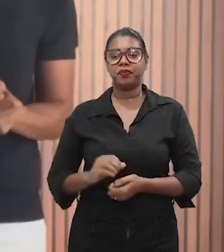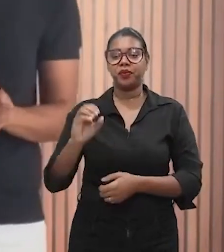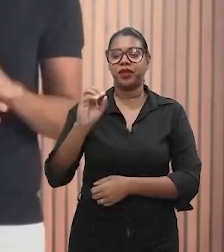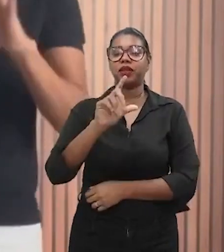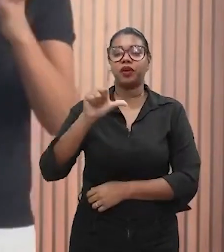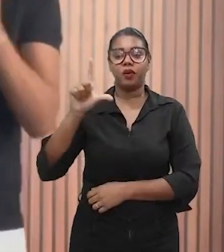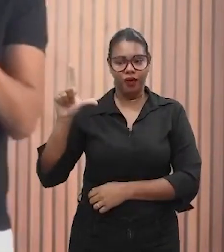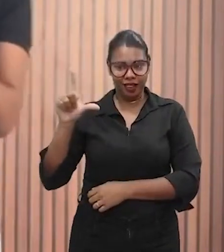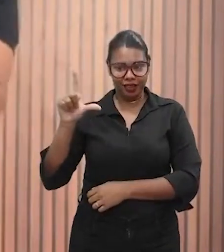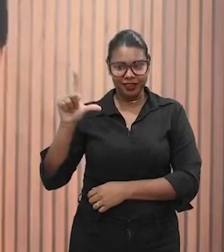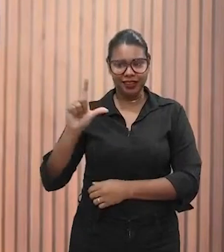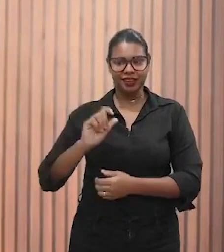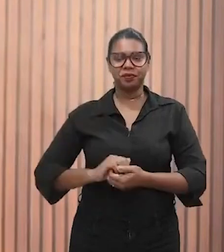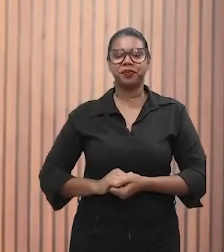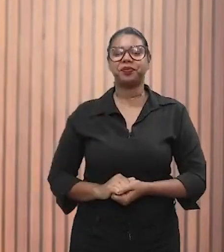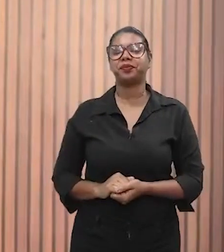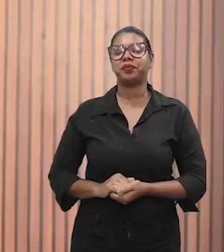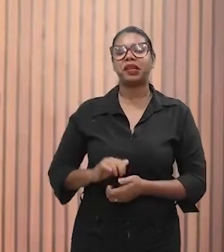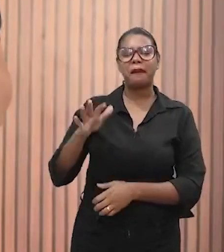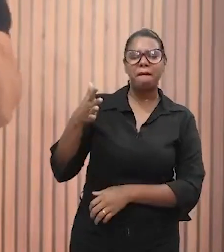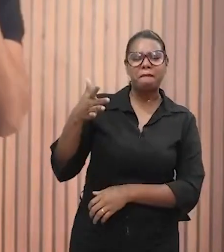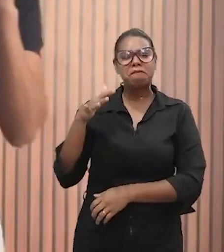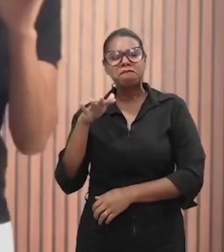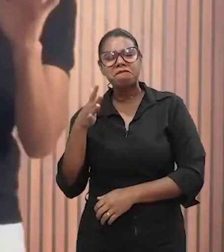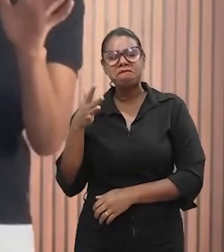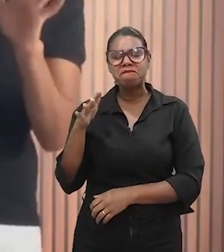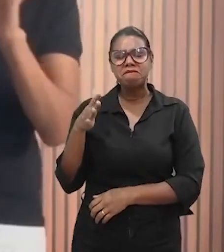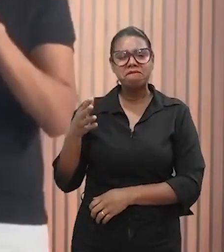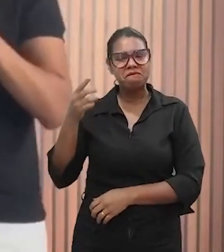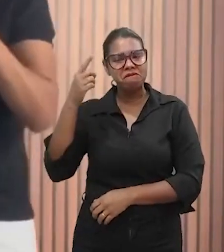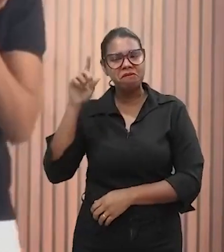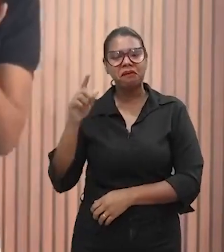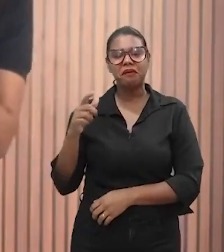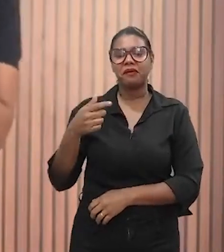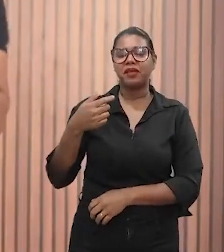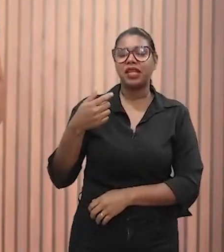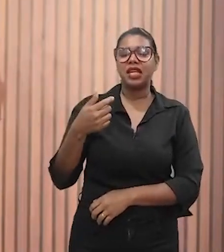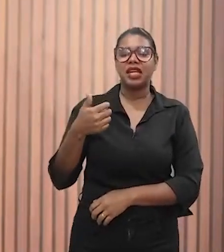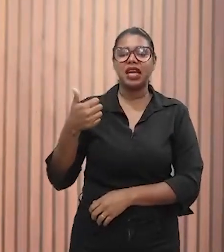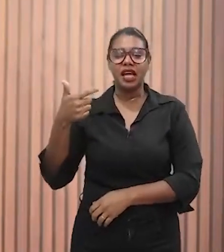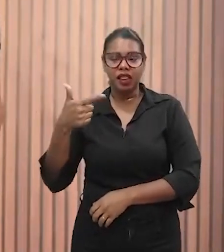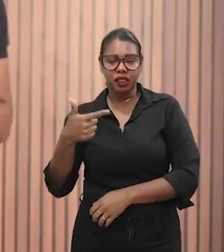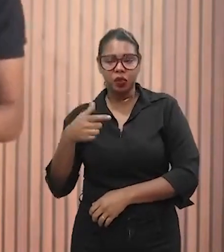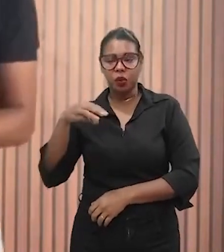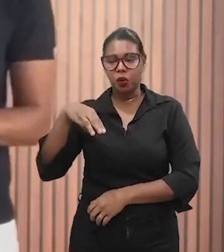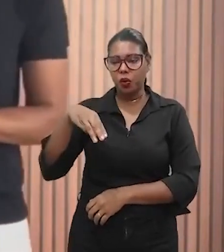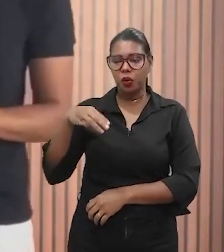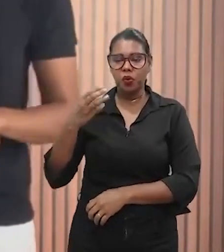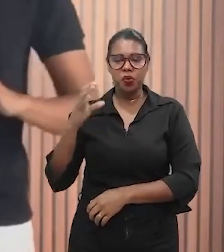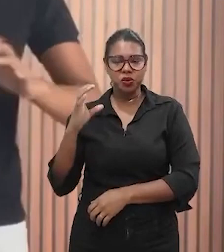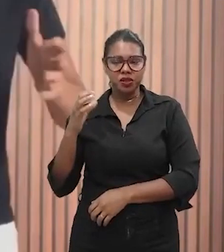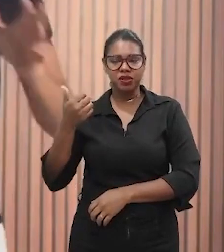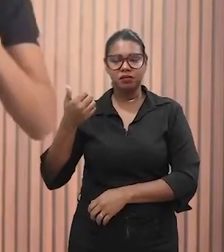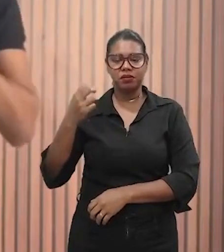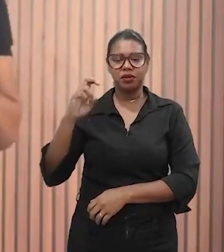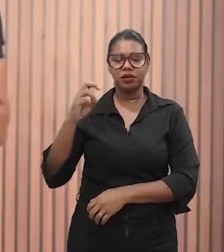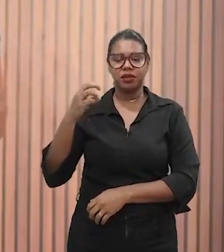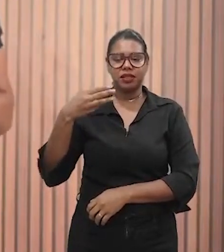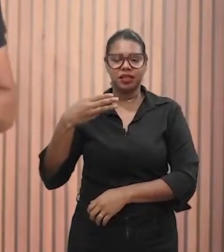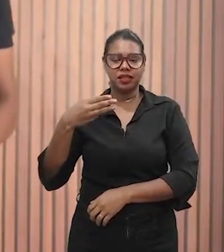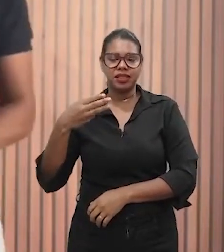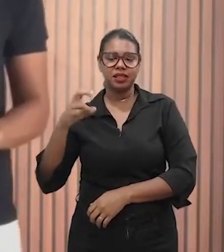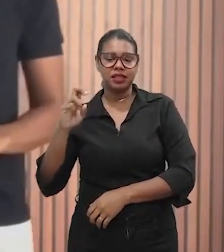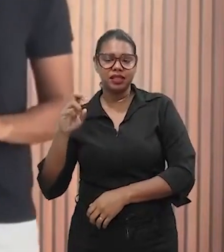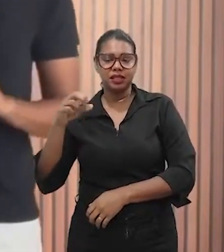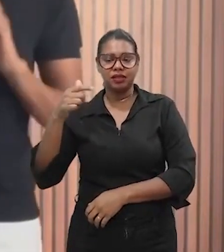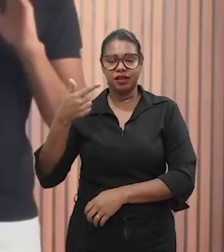Olinda, certo? Ali, mais ou menos, no dia ali 12 de março de 1535, e no dia